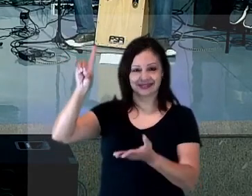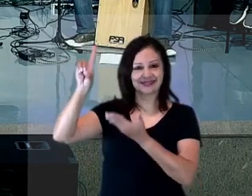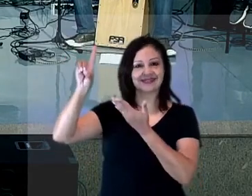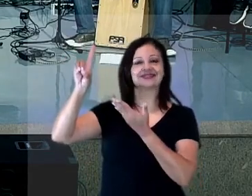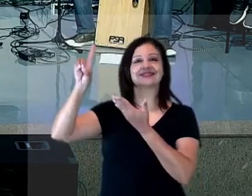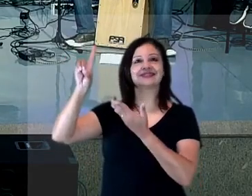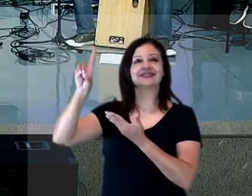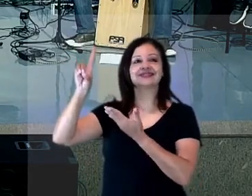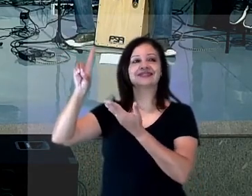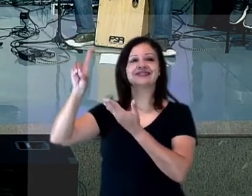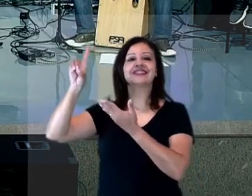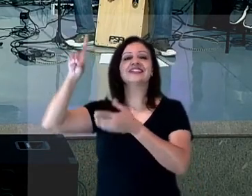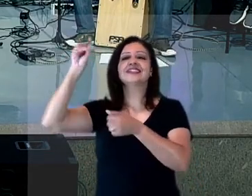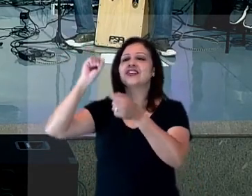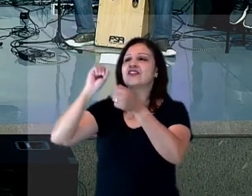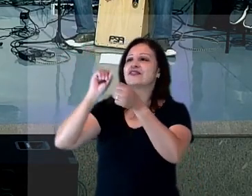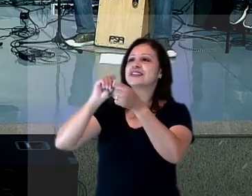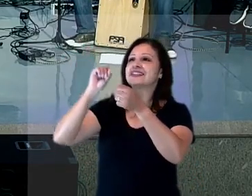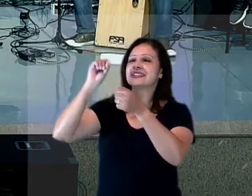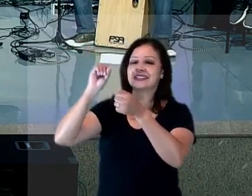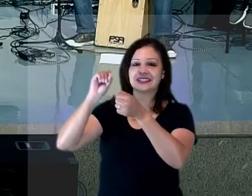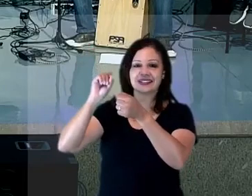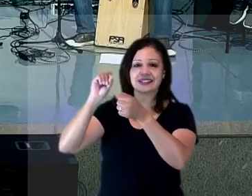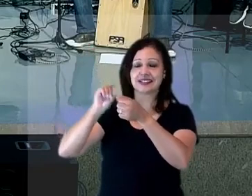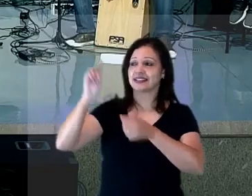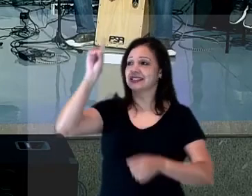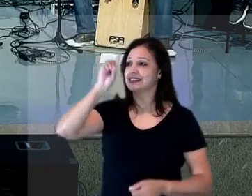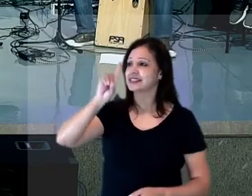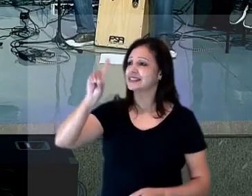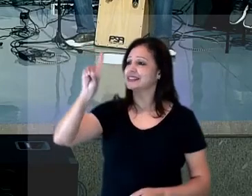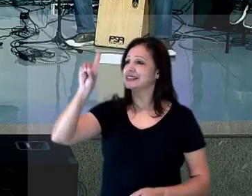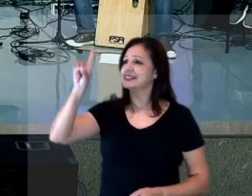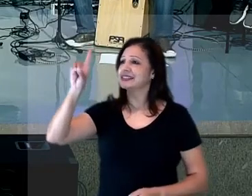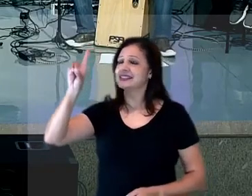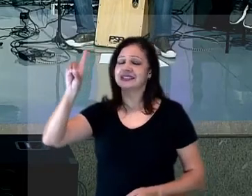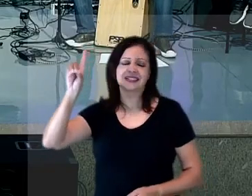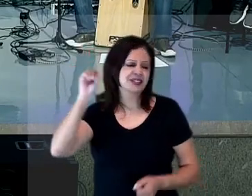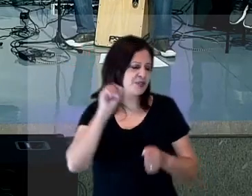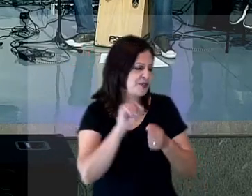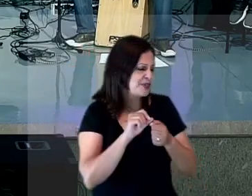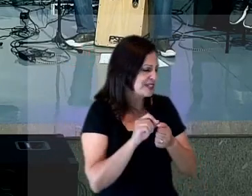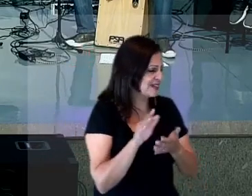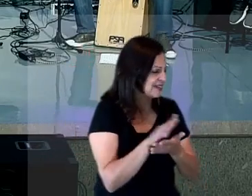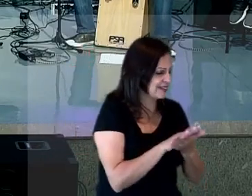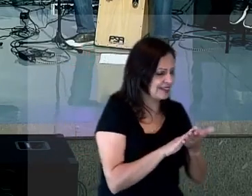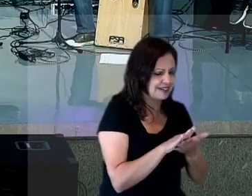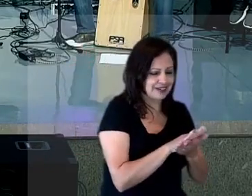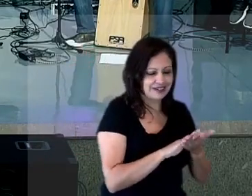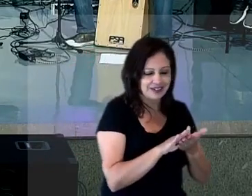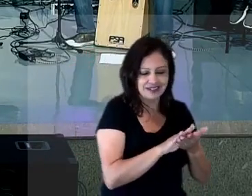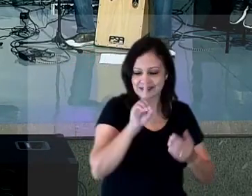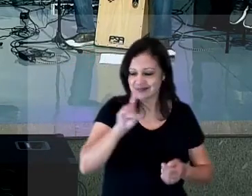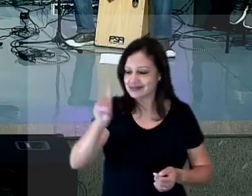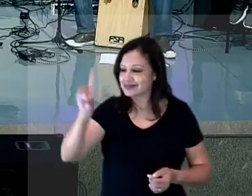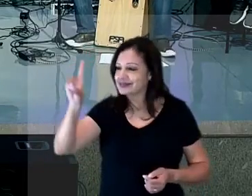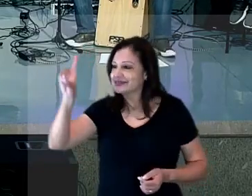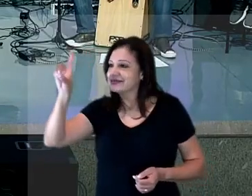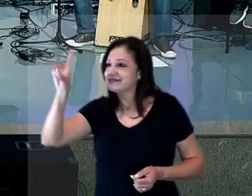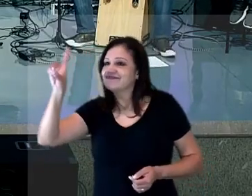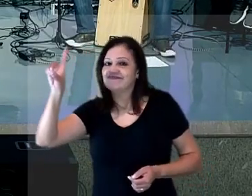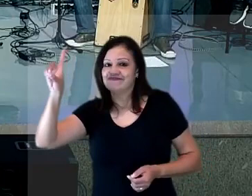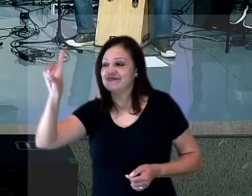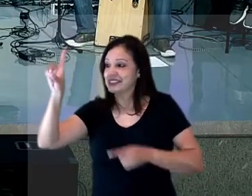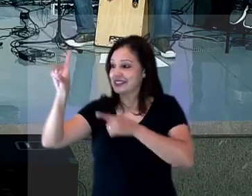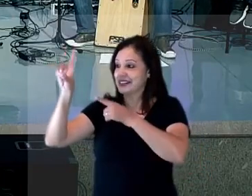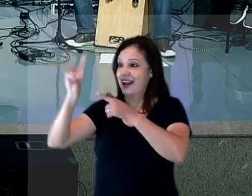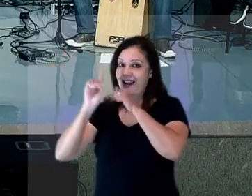Deus. Se Deus fizer, Ele é Deus. Se não fizer, Ele é Deus.